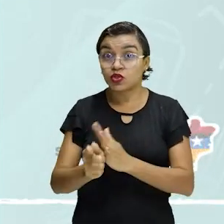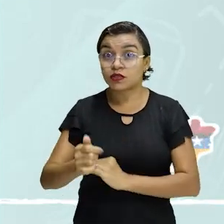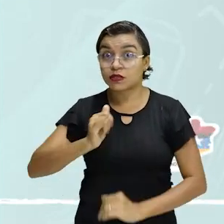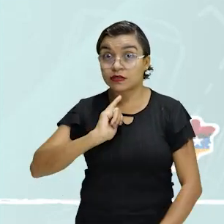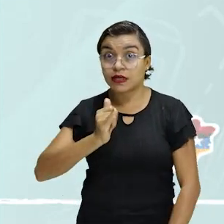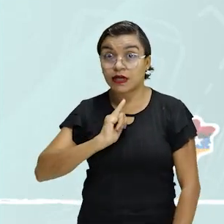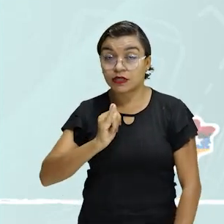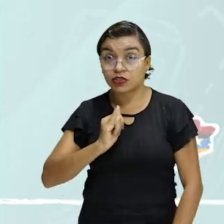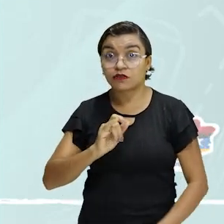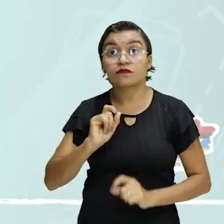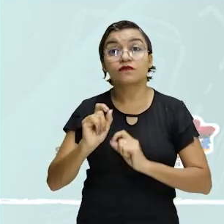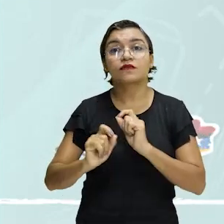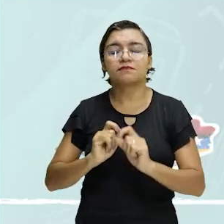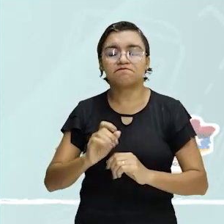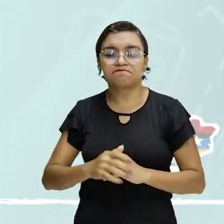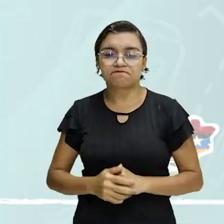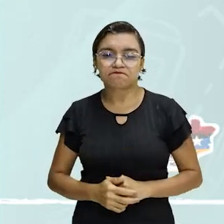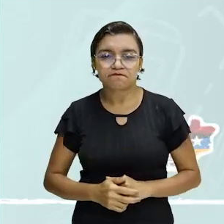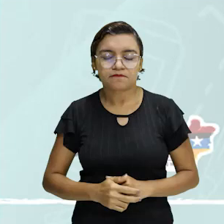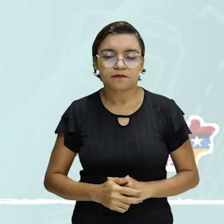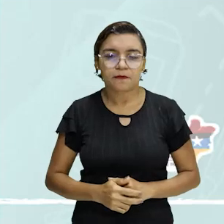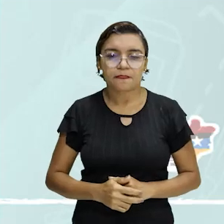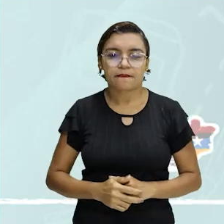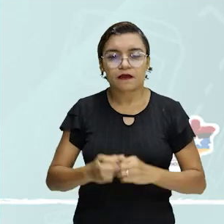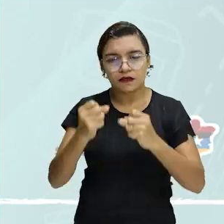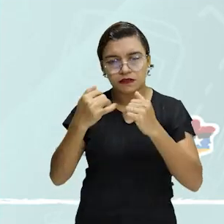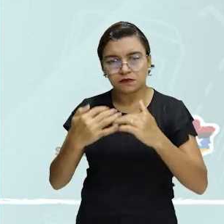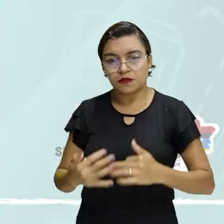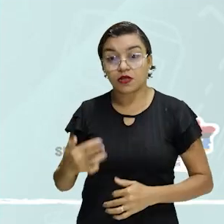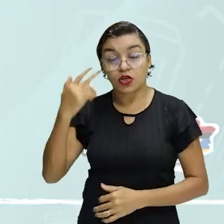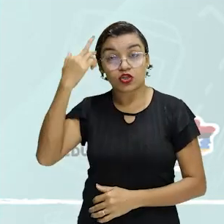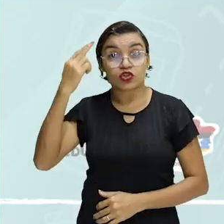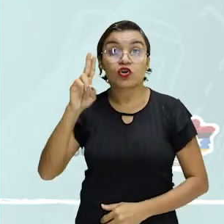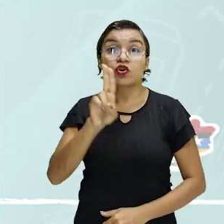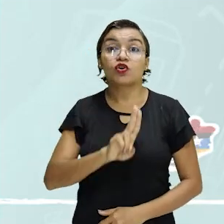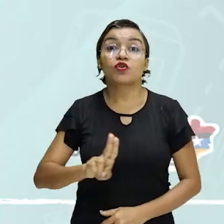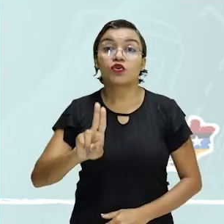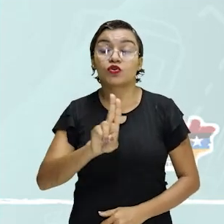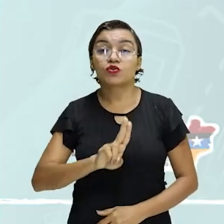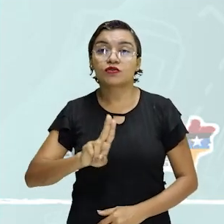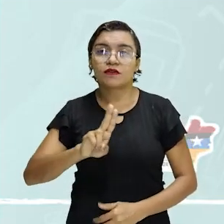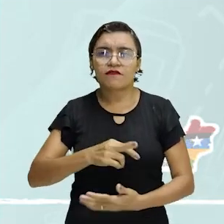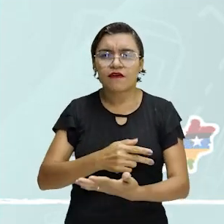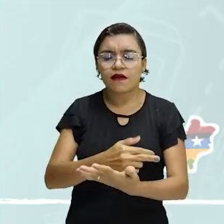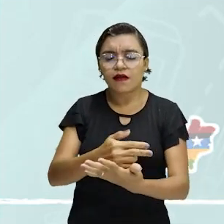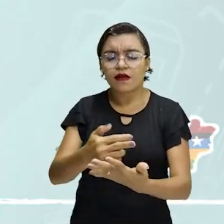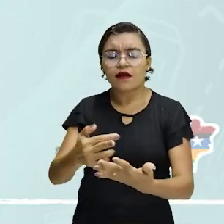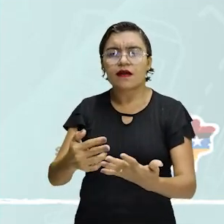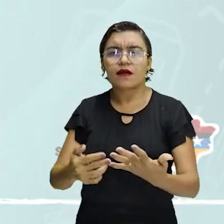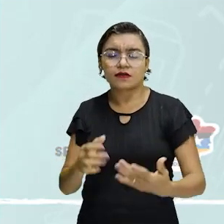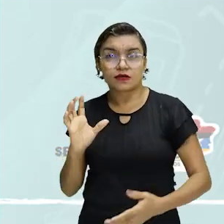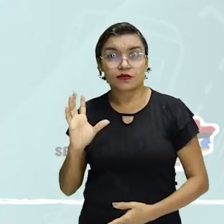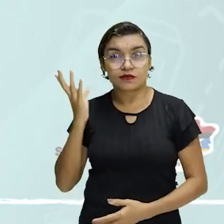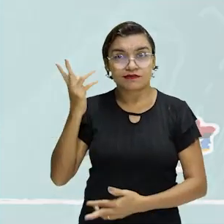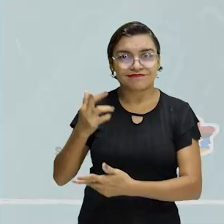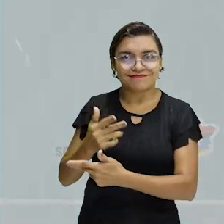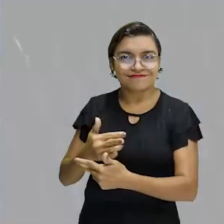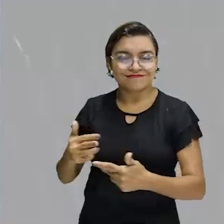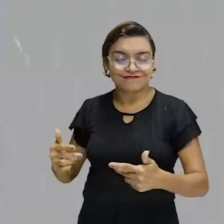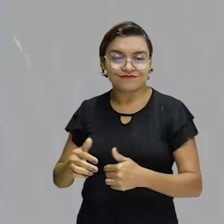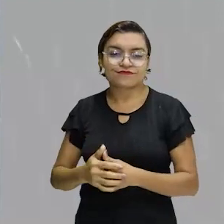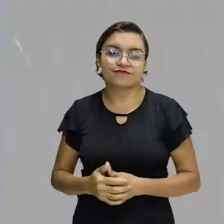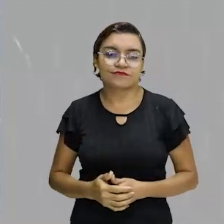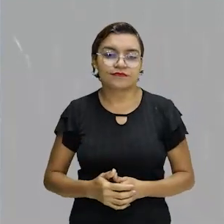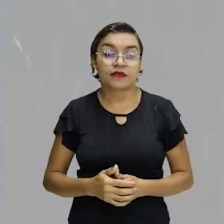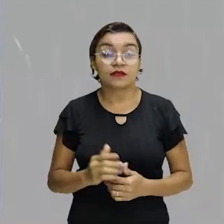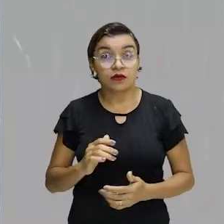uma forma, uma narrativa, ela conta uma história usando uma série de eventos. Então, a narração, ela é